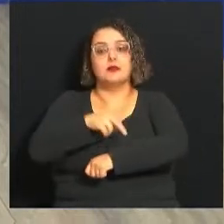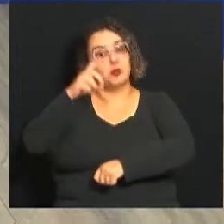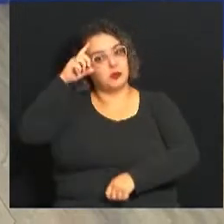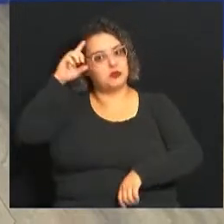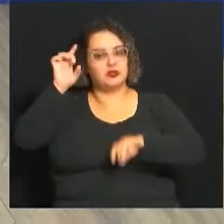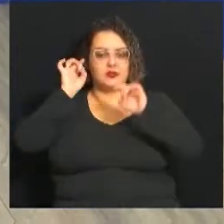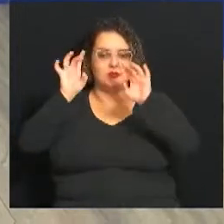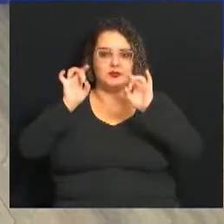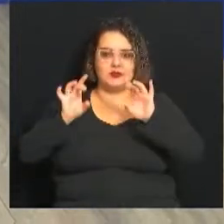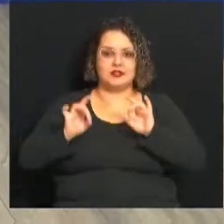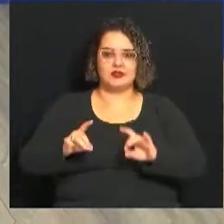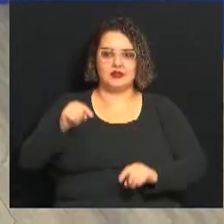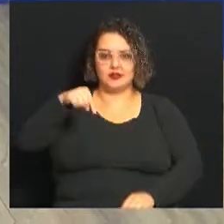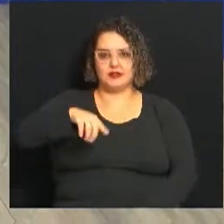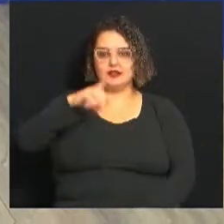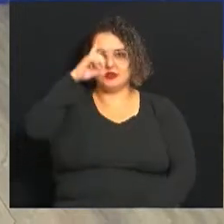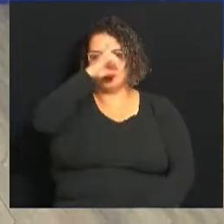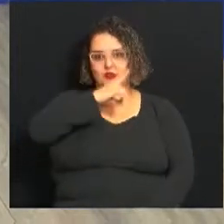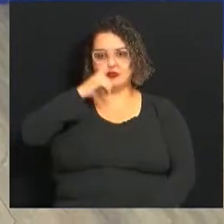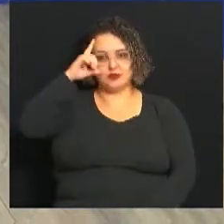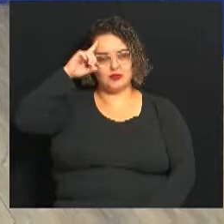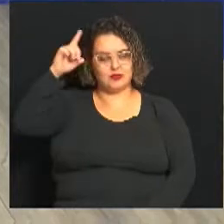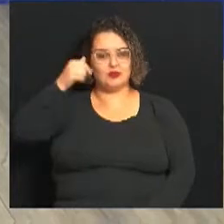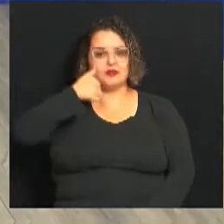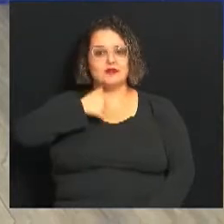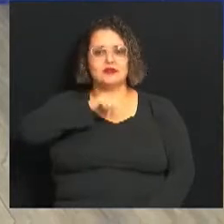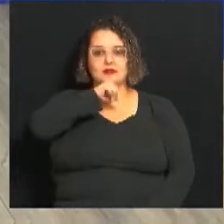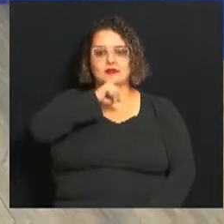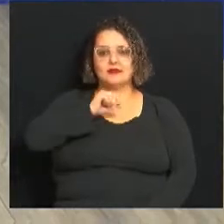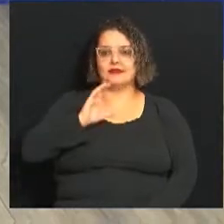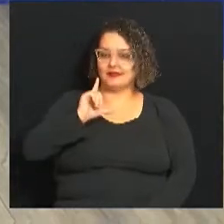neste domingo, o Dia das Mães, então não saia daí.